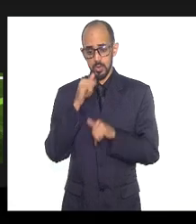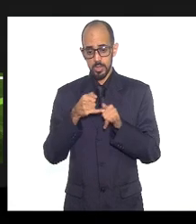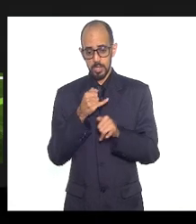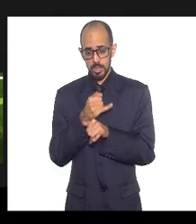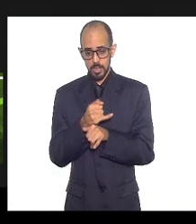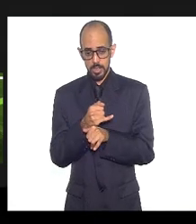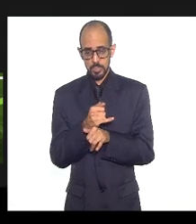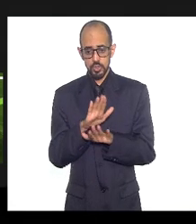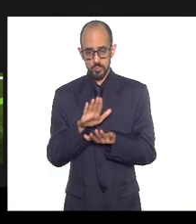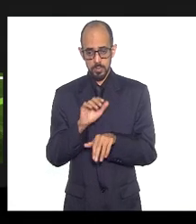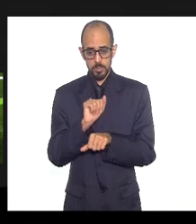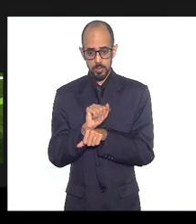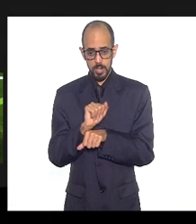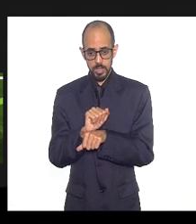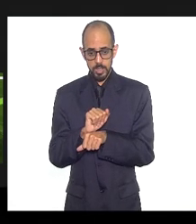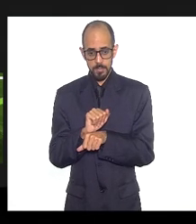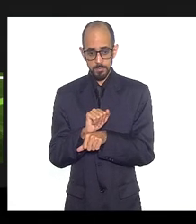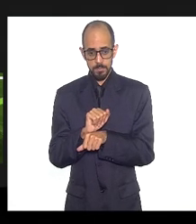Né?